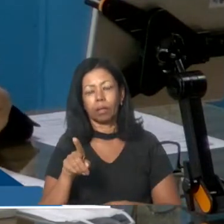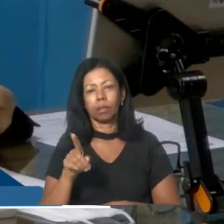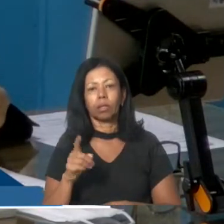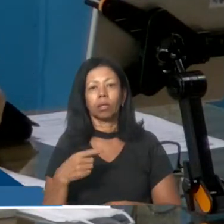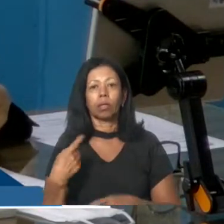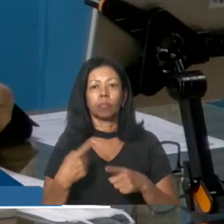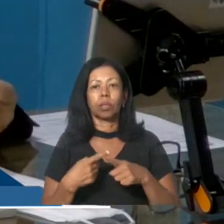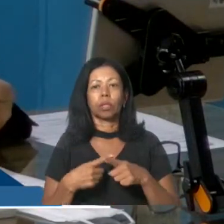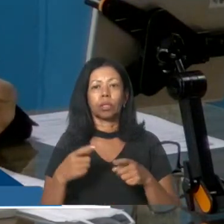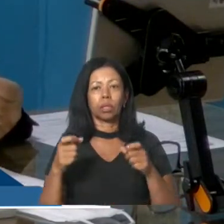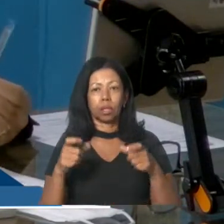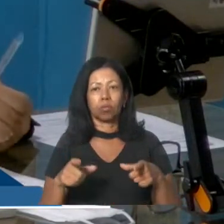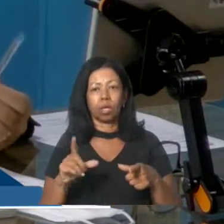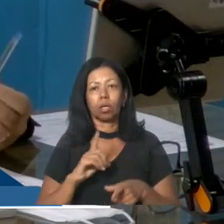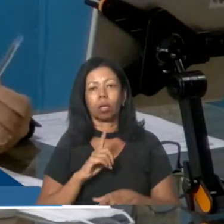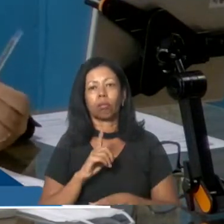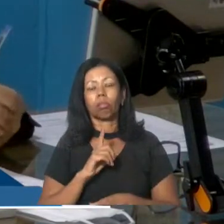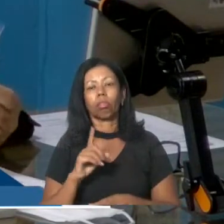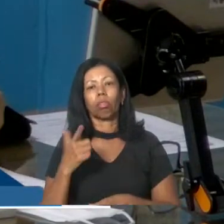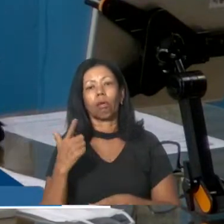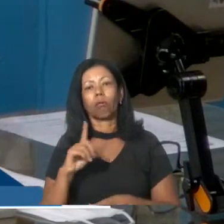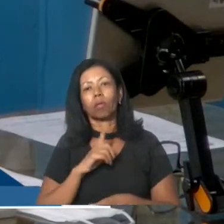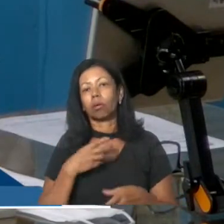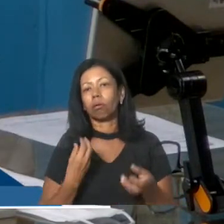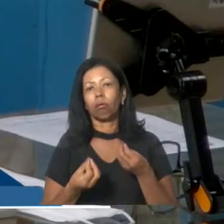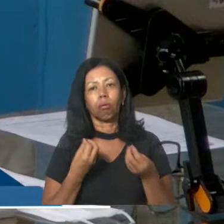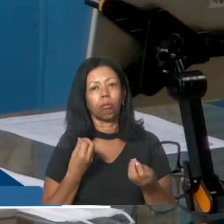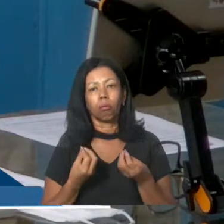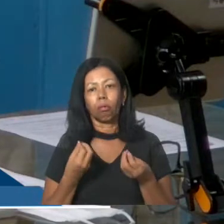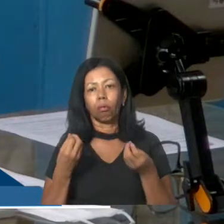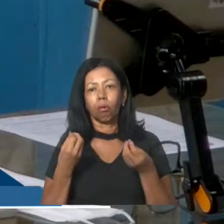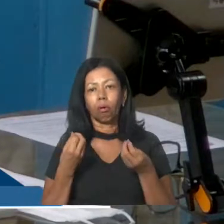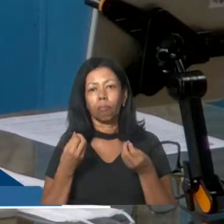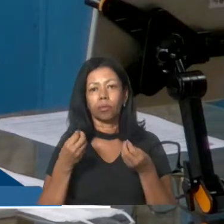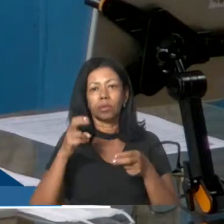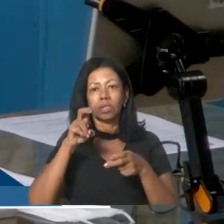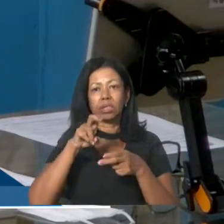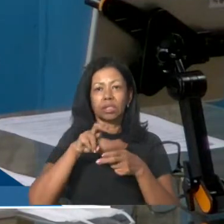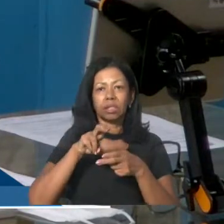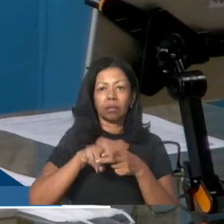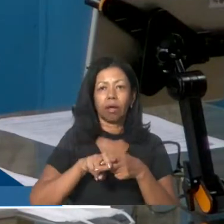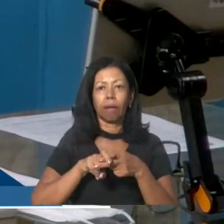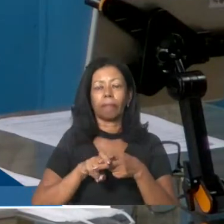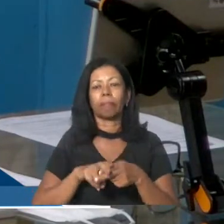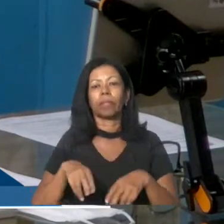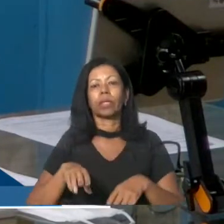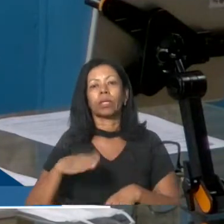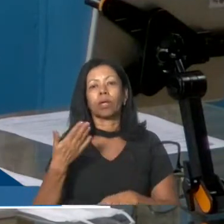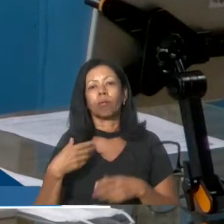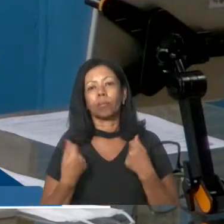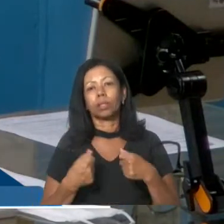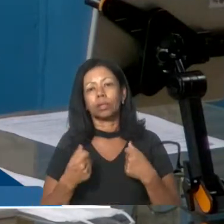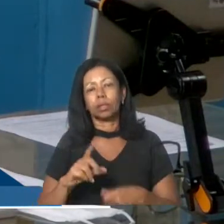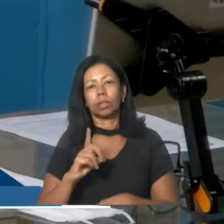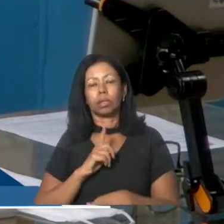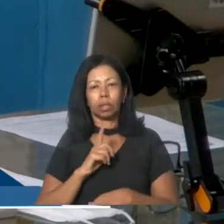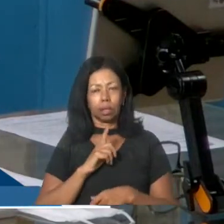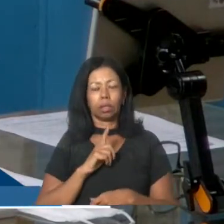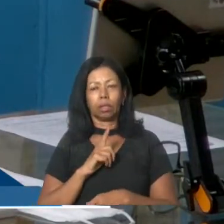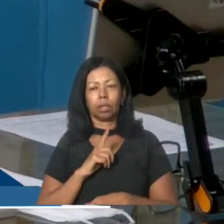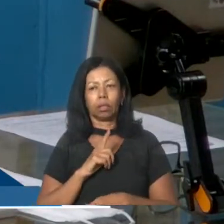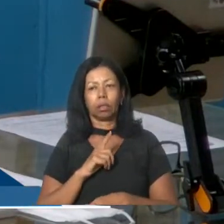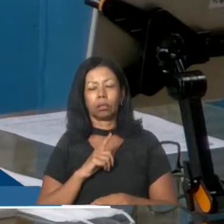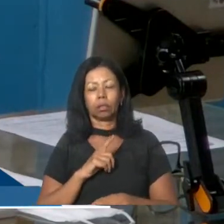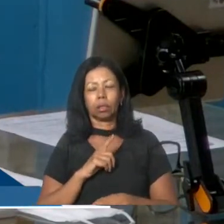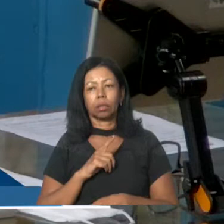entrar, né? Pelo amor de Cristo, né? Oh, meu Deus do céu. Então, a gente precisa nisso, né, de ter esse